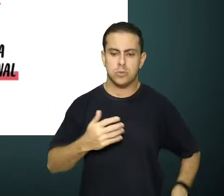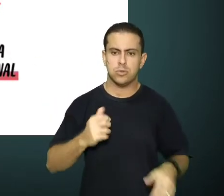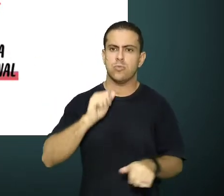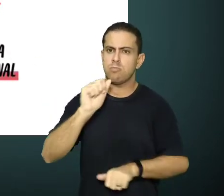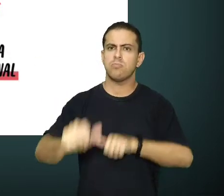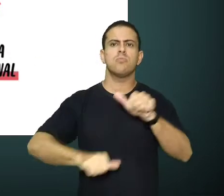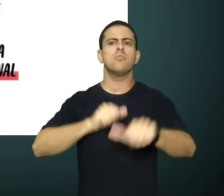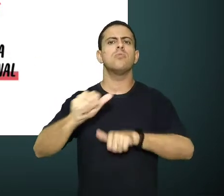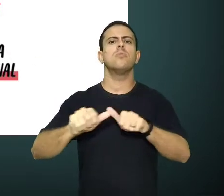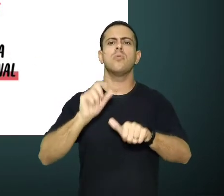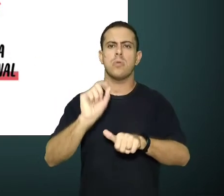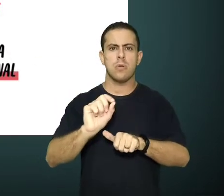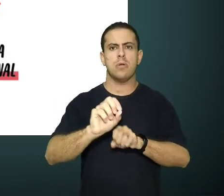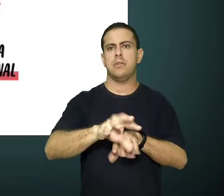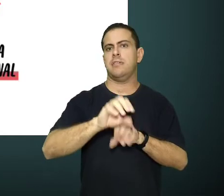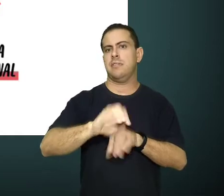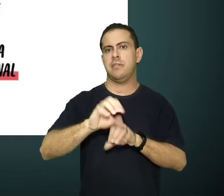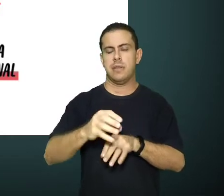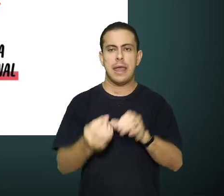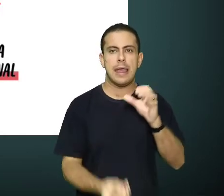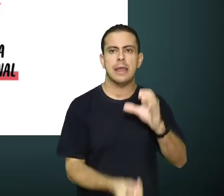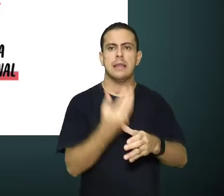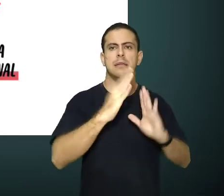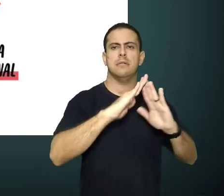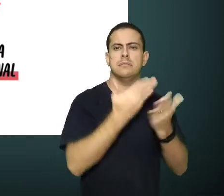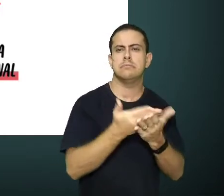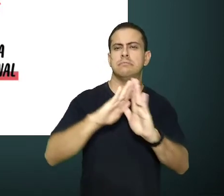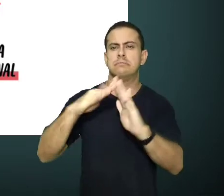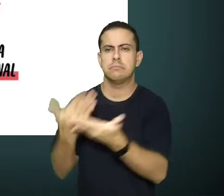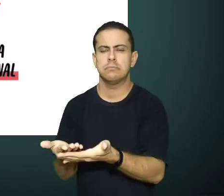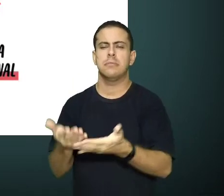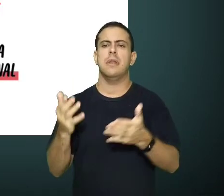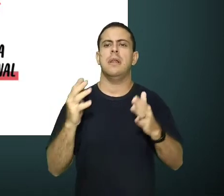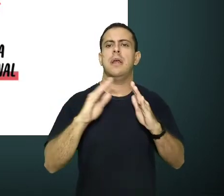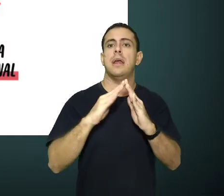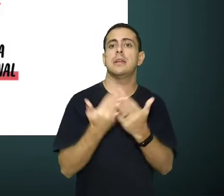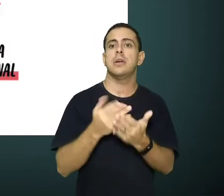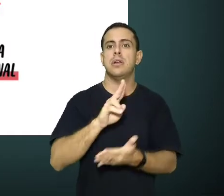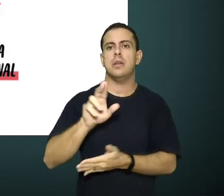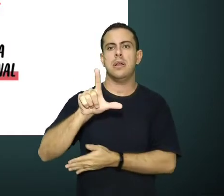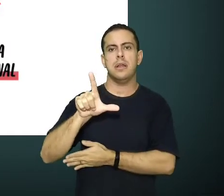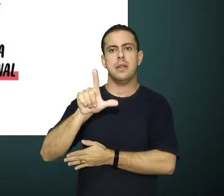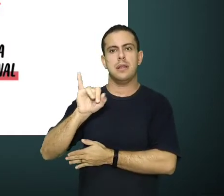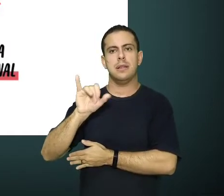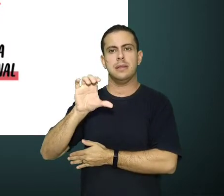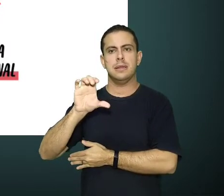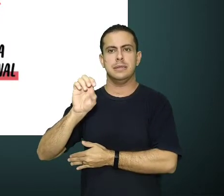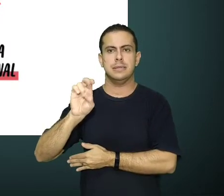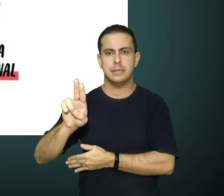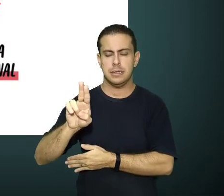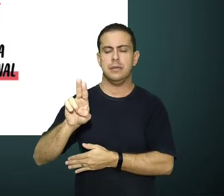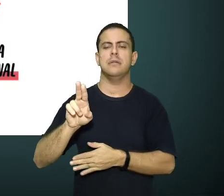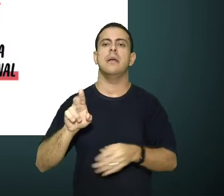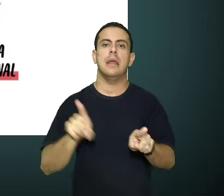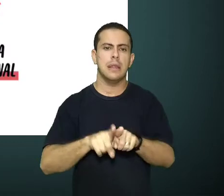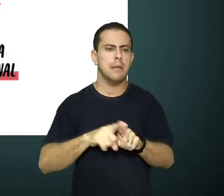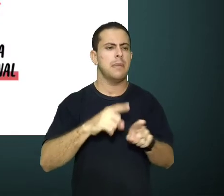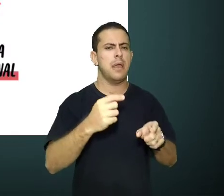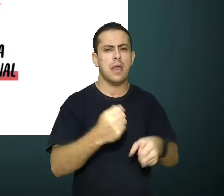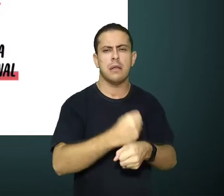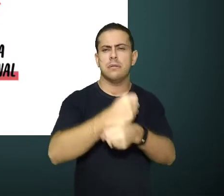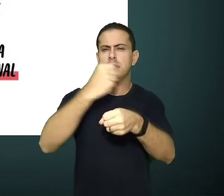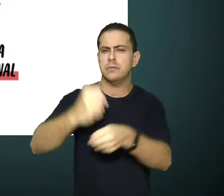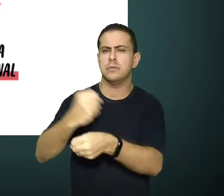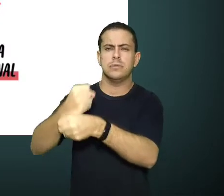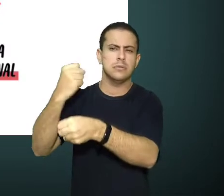reforma educacional, com a criação de escolas e liceus, e também inúmeras obras públicas de